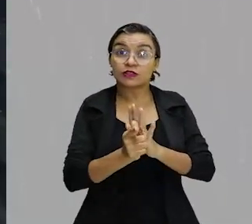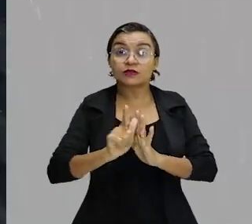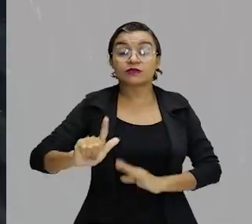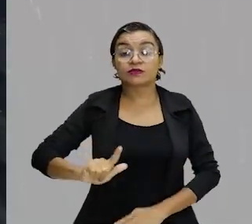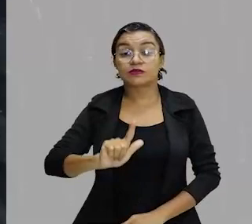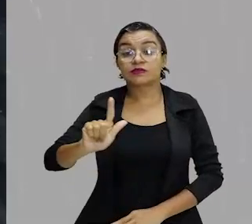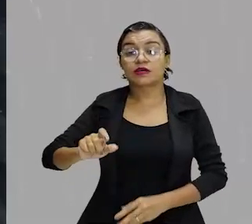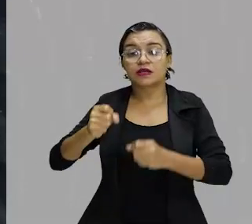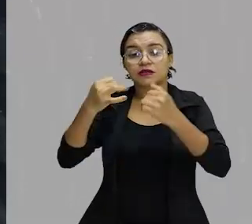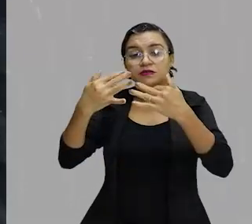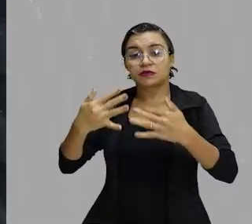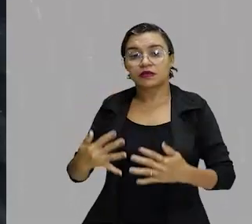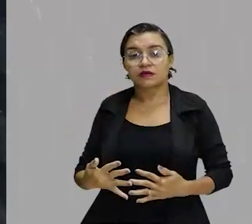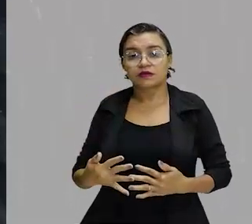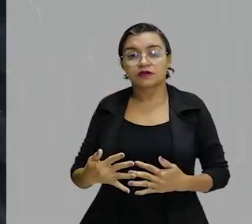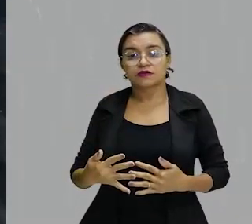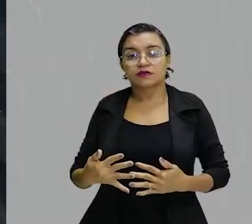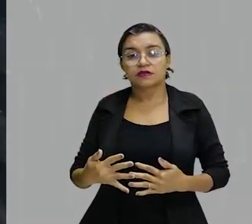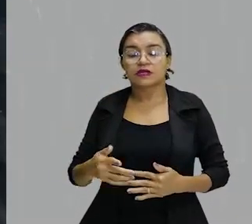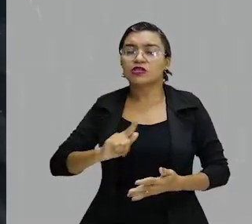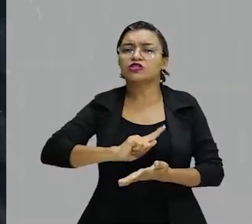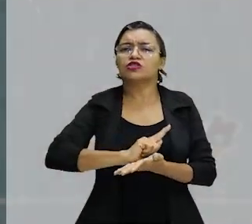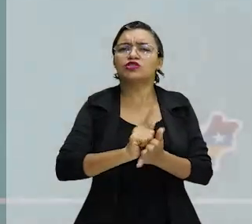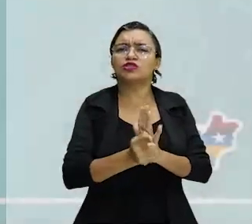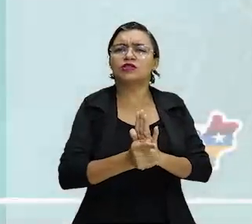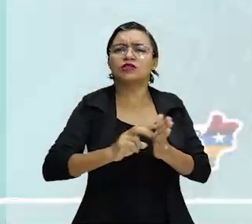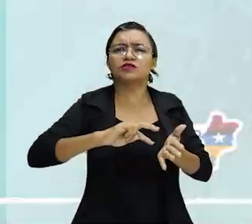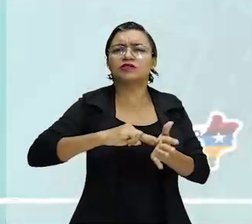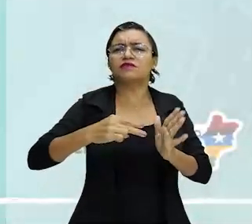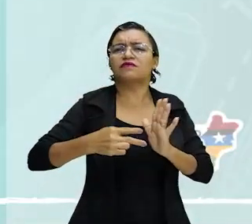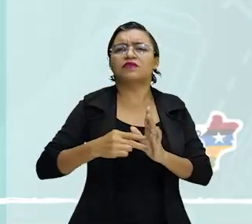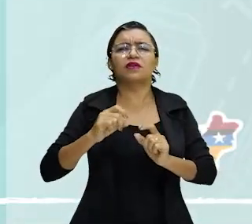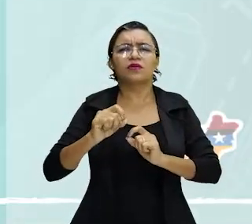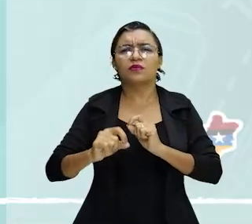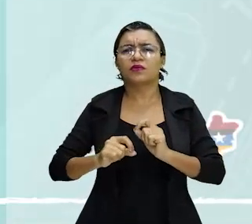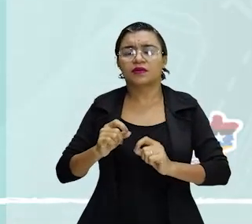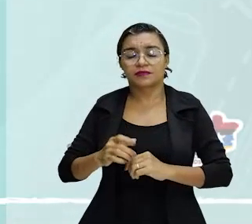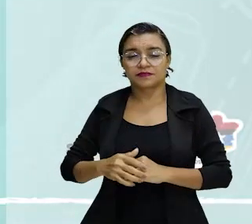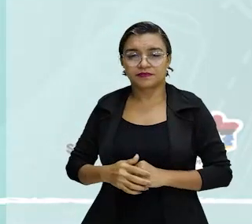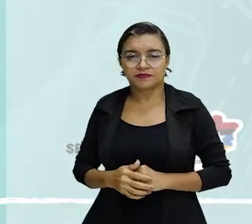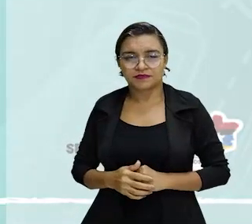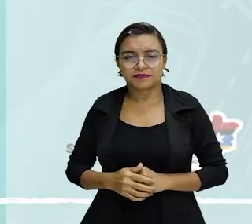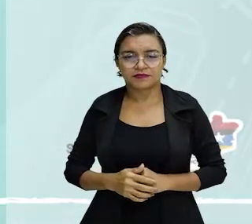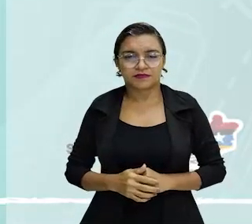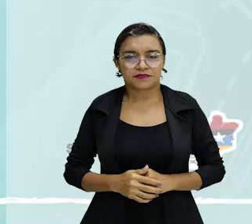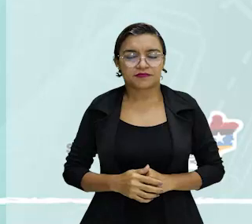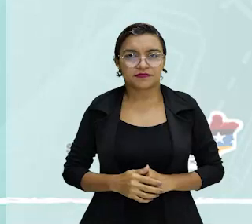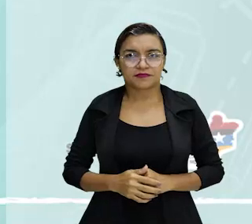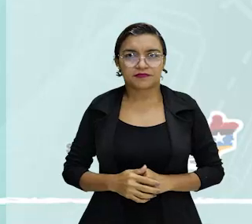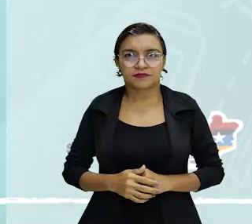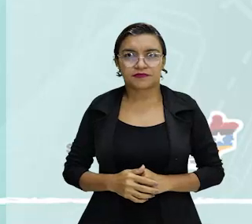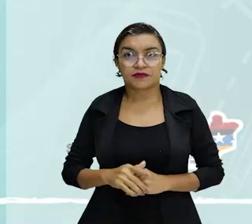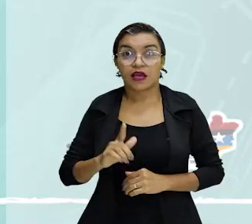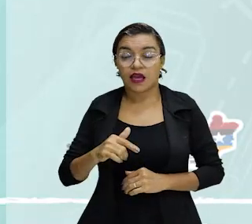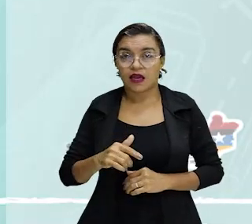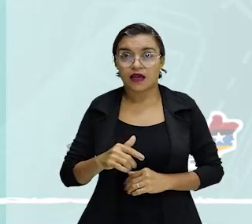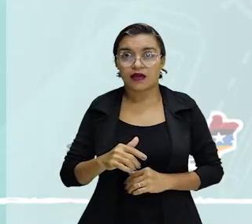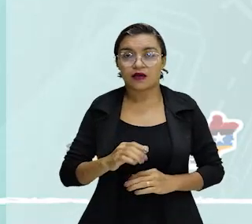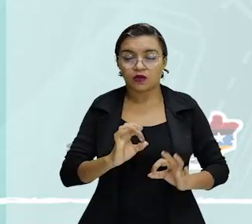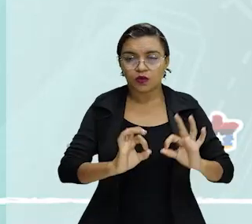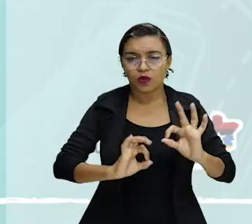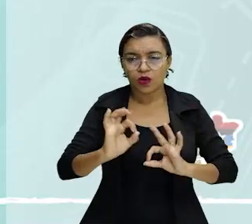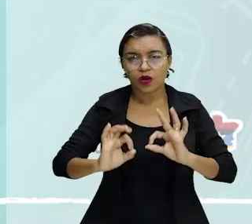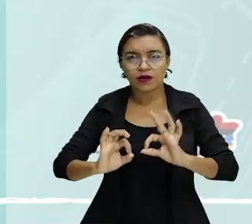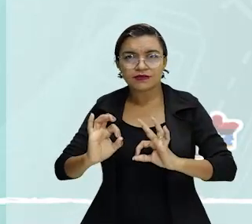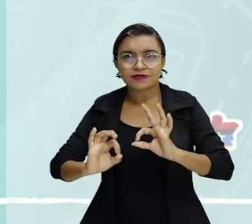nós estamos falando de gênero. O que é o gênero? It's the organization of literature. É a organização